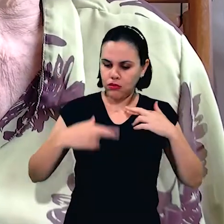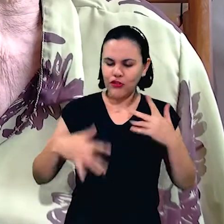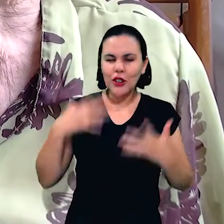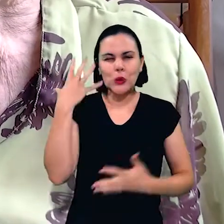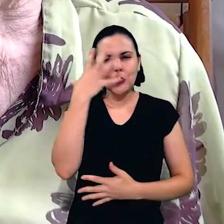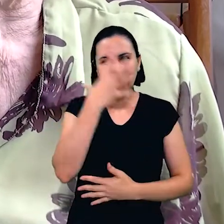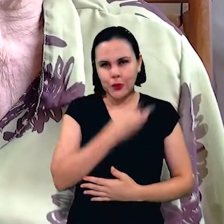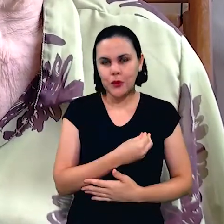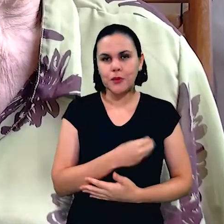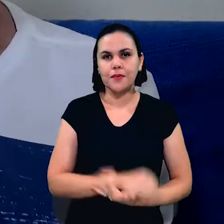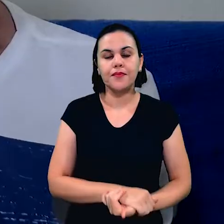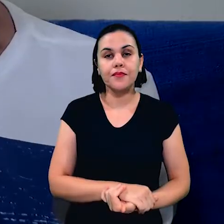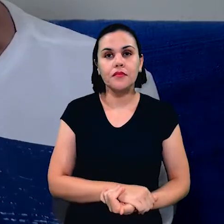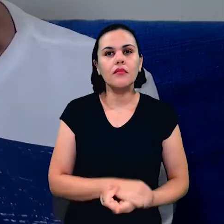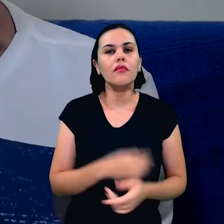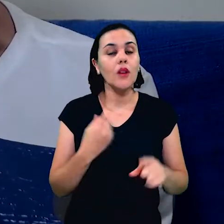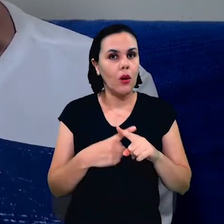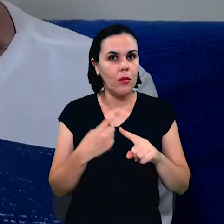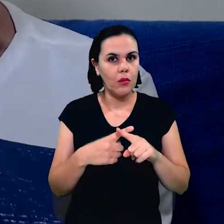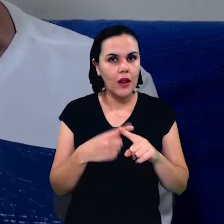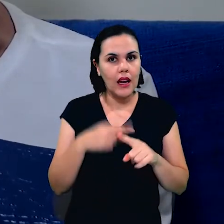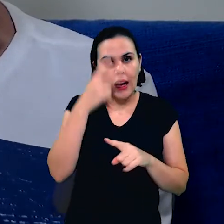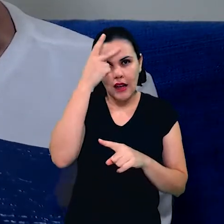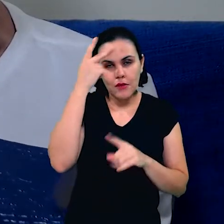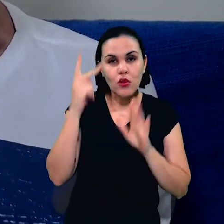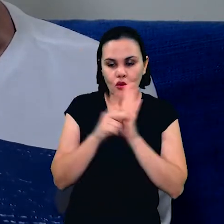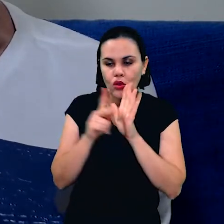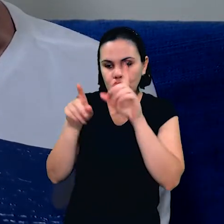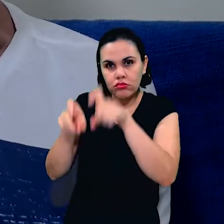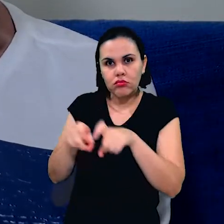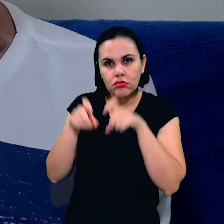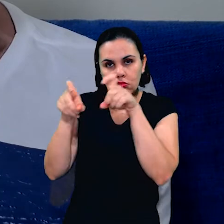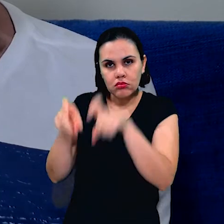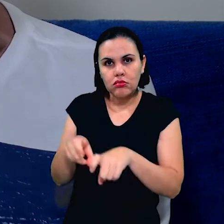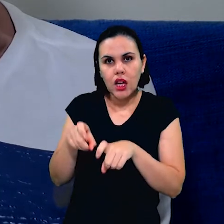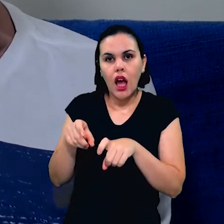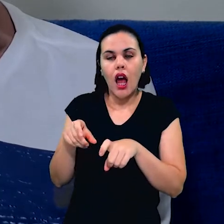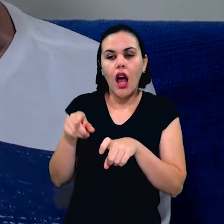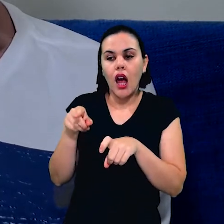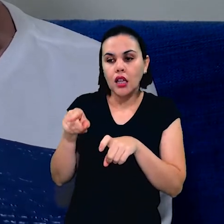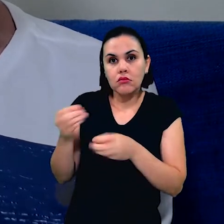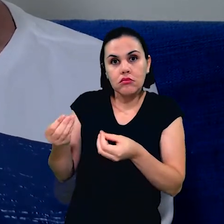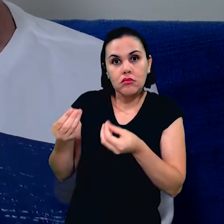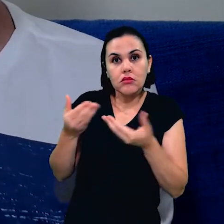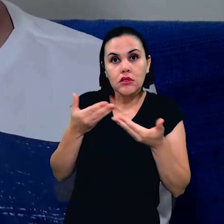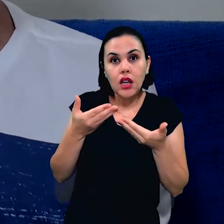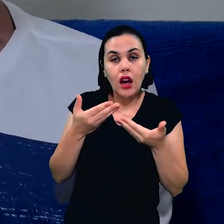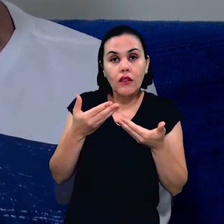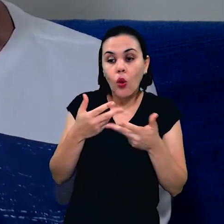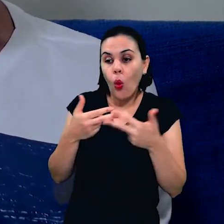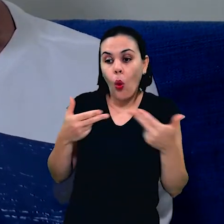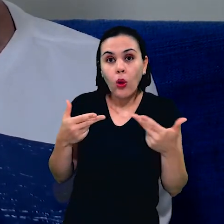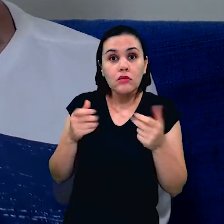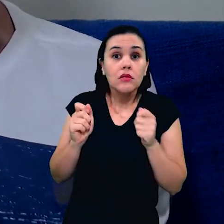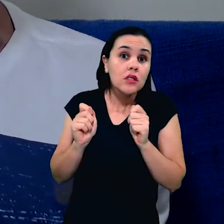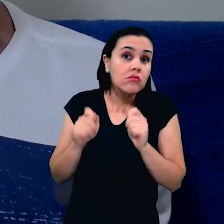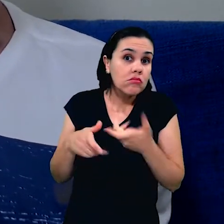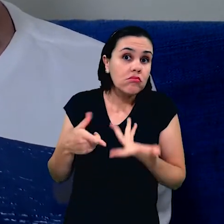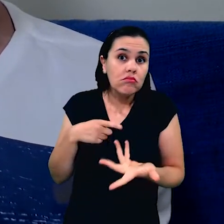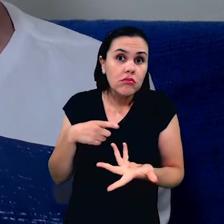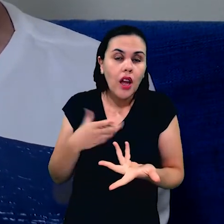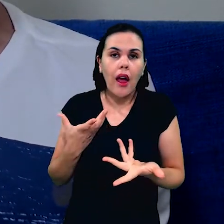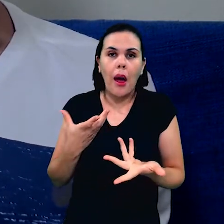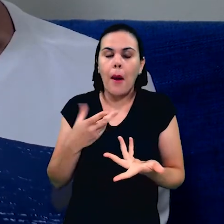vestido de rei era muito bonito. É, porque assim, o pessoal da zona rural, dos sítios, né, eles traziam aquilo que eles podiam,